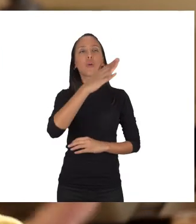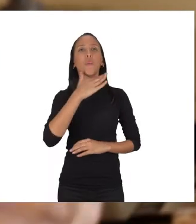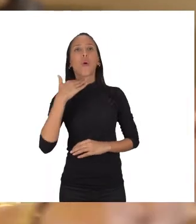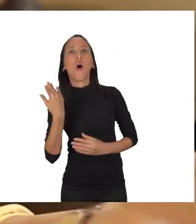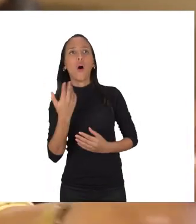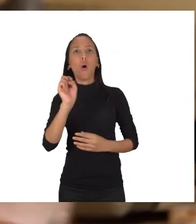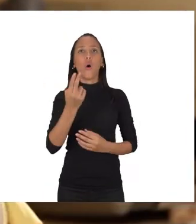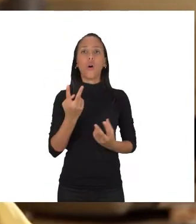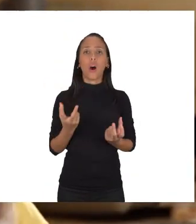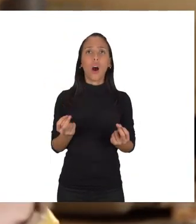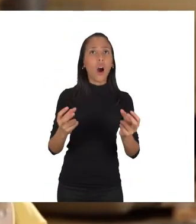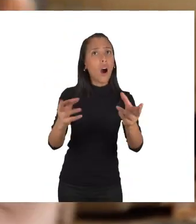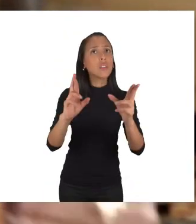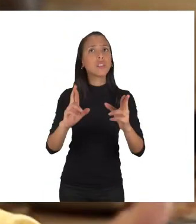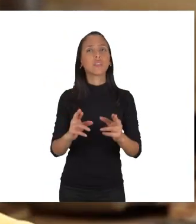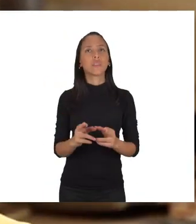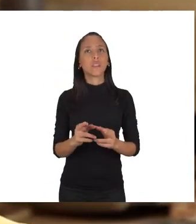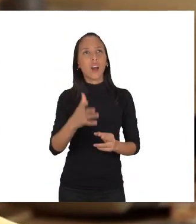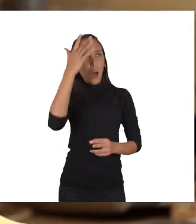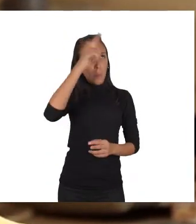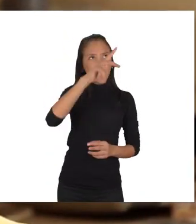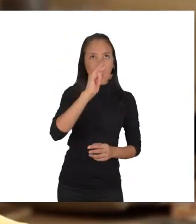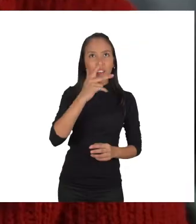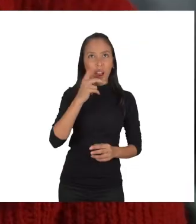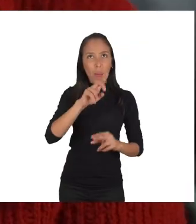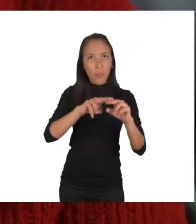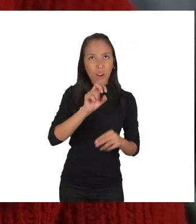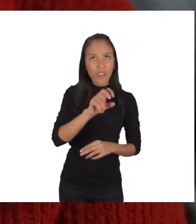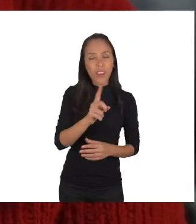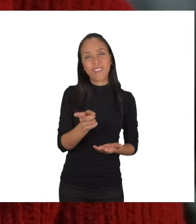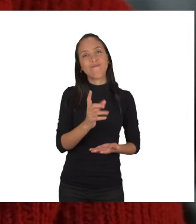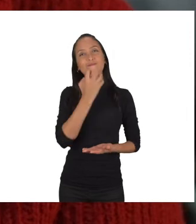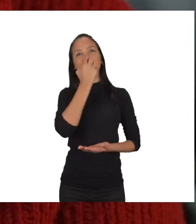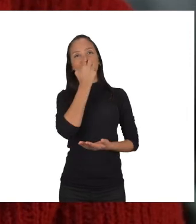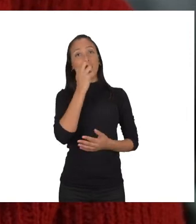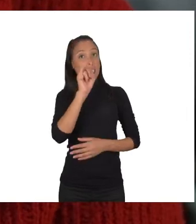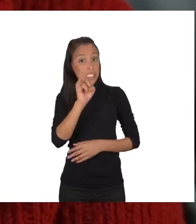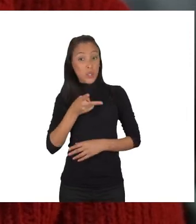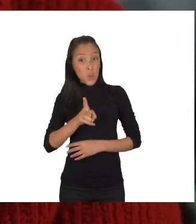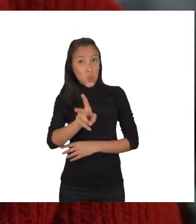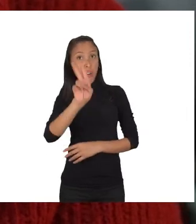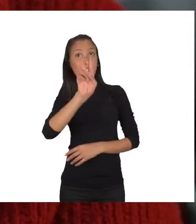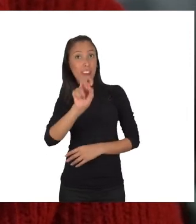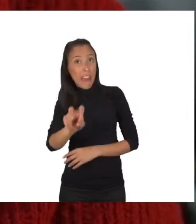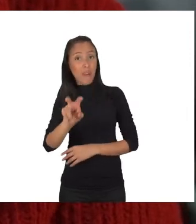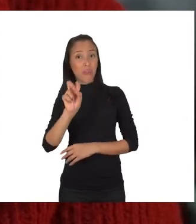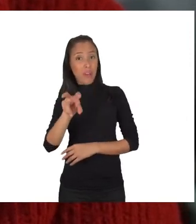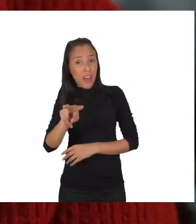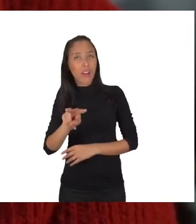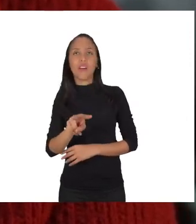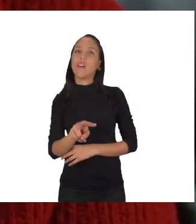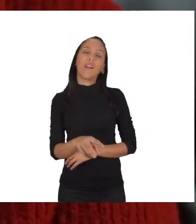ter um câncer, e ninguém vai dizer que isso está relacionado ao agrotóxico. Enquanto continuar tendo veneno, vai ser essa coisa aí.